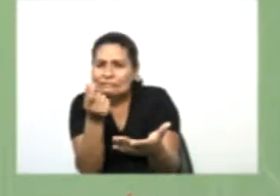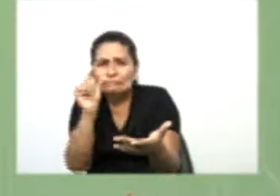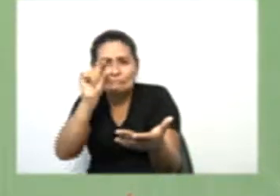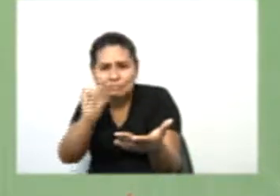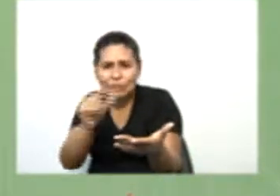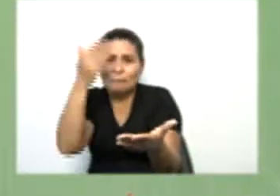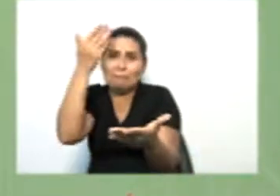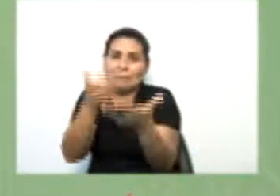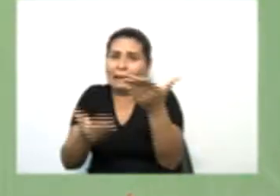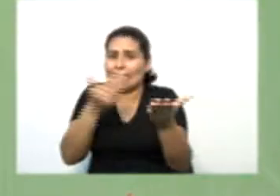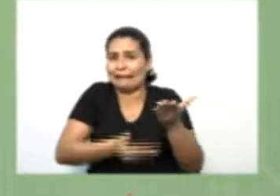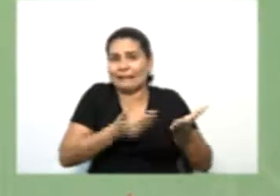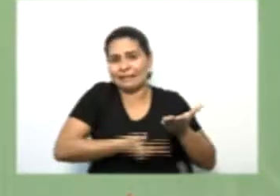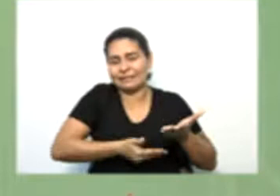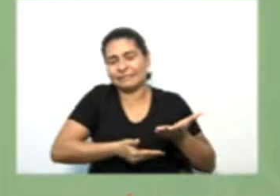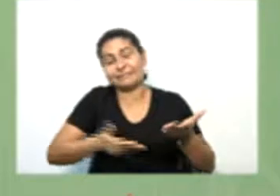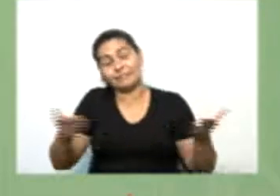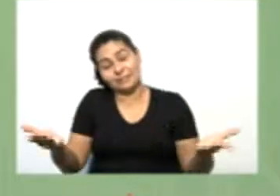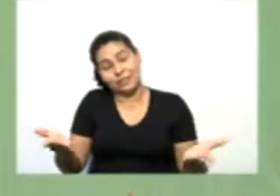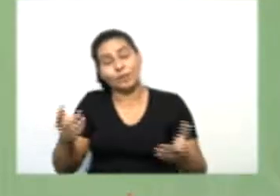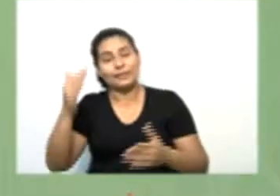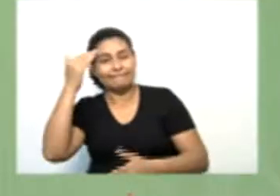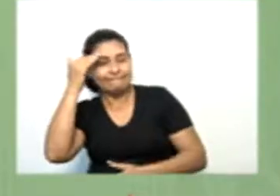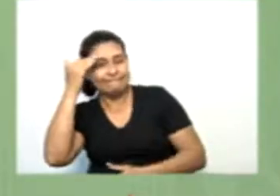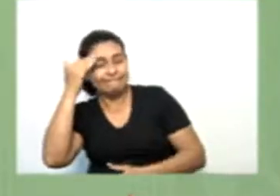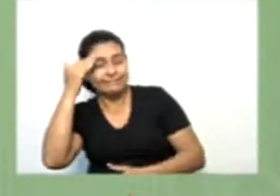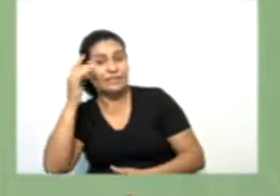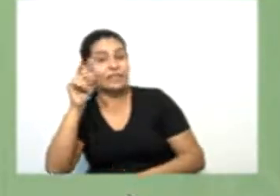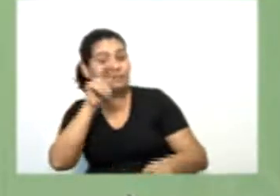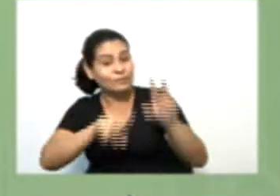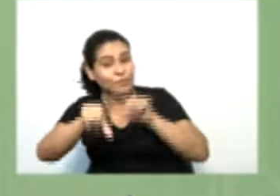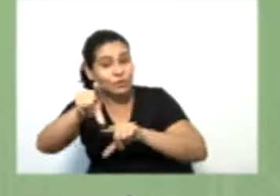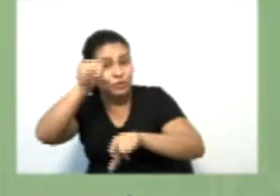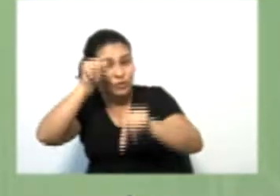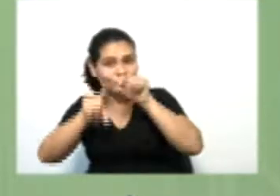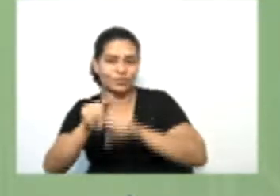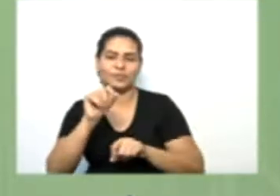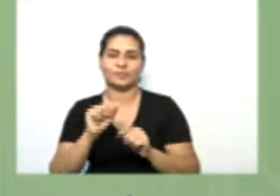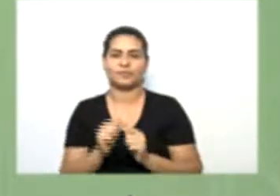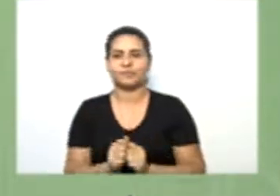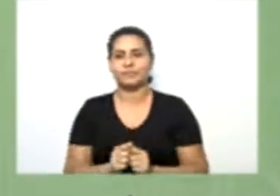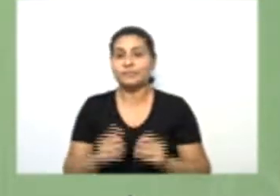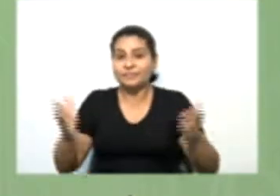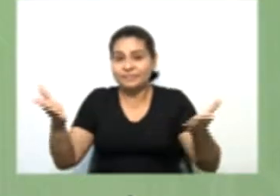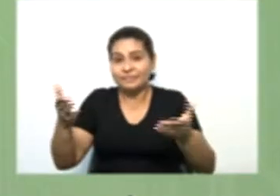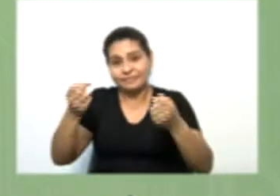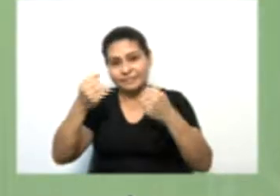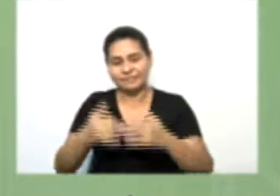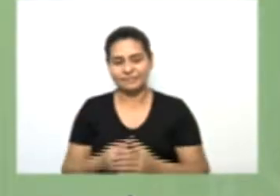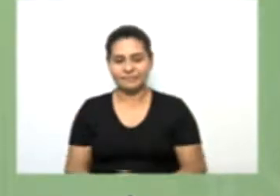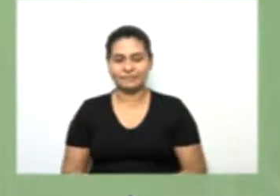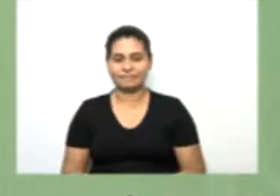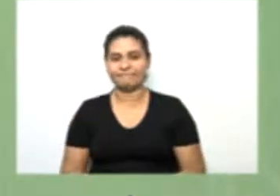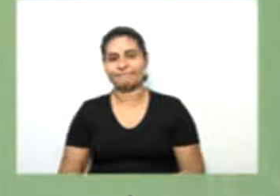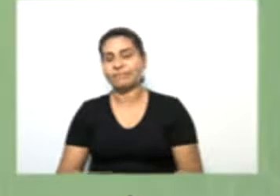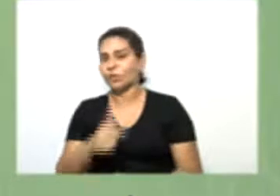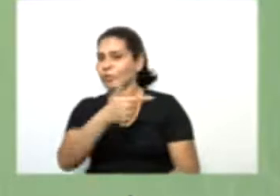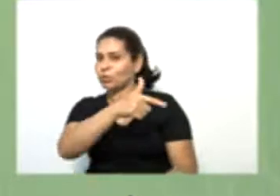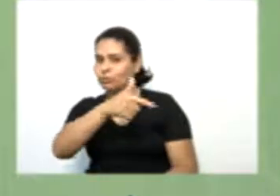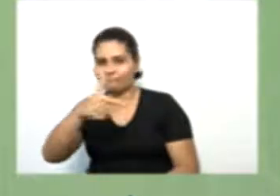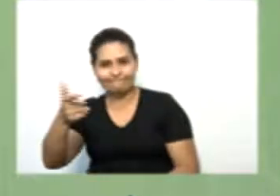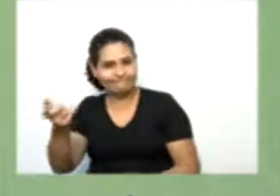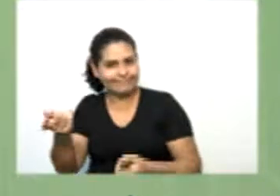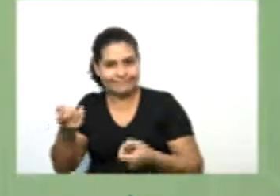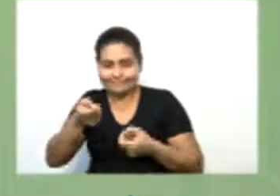e perde muito, beleza? Faça a sua escolha. Vamos lá, então. Não tem como a